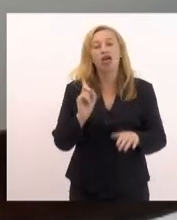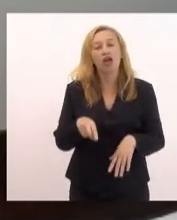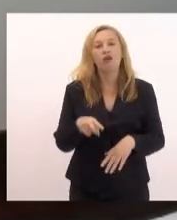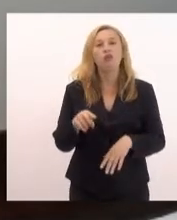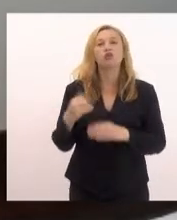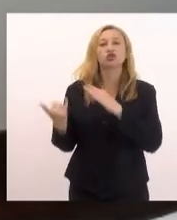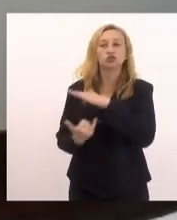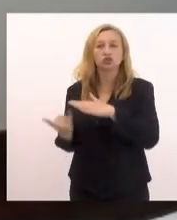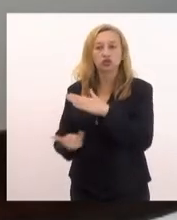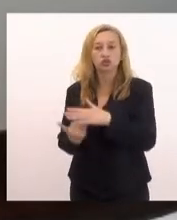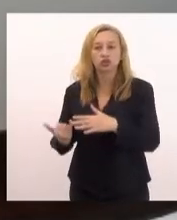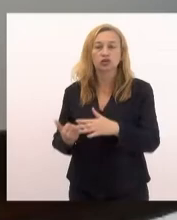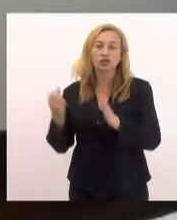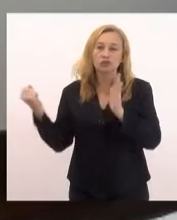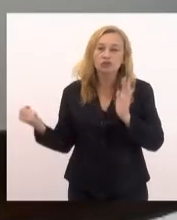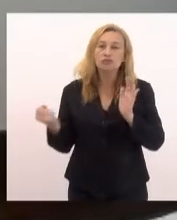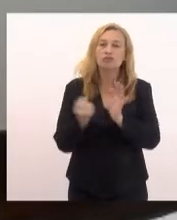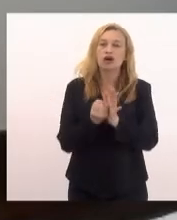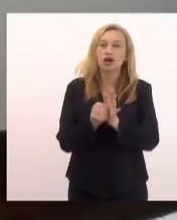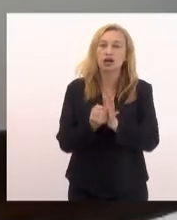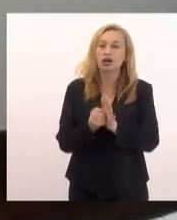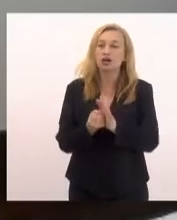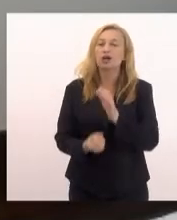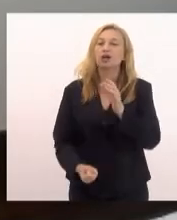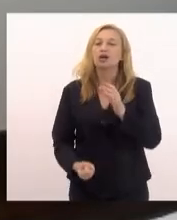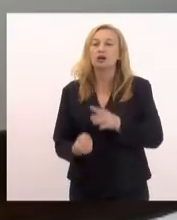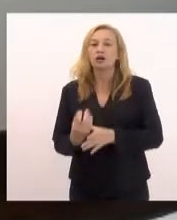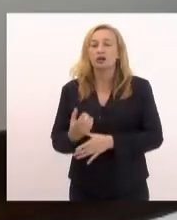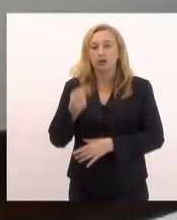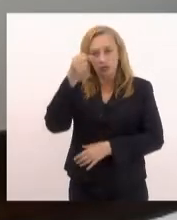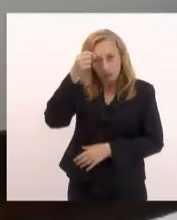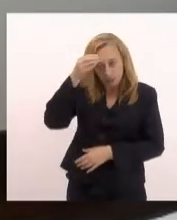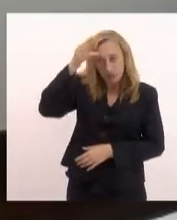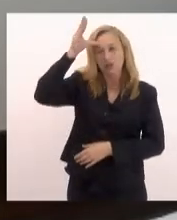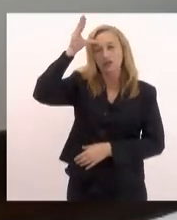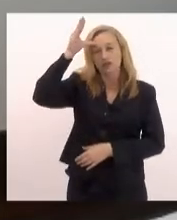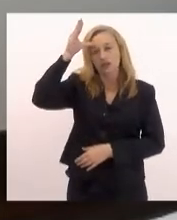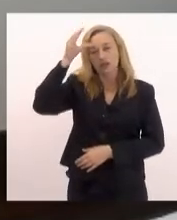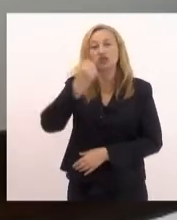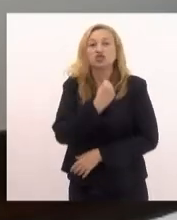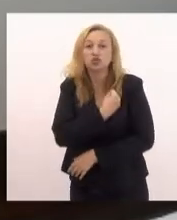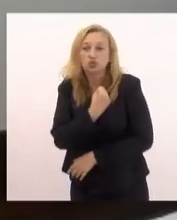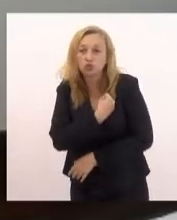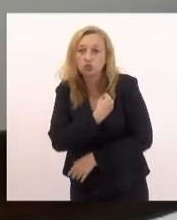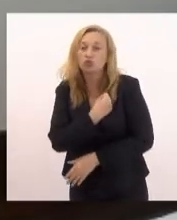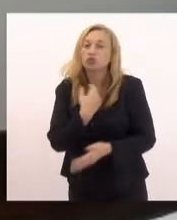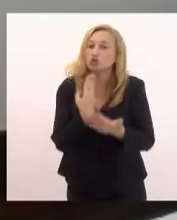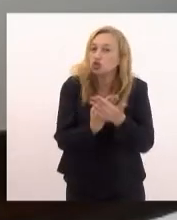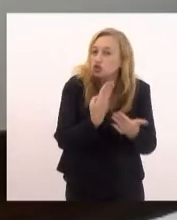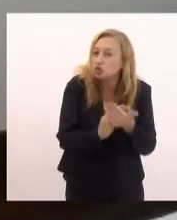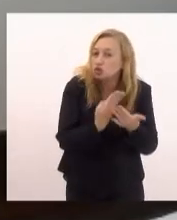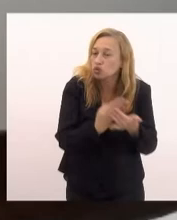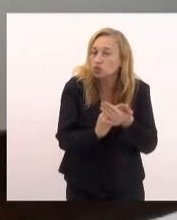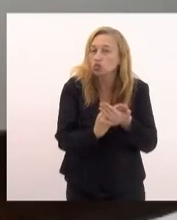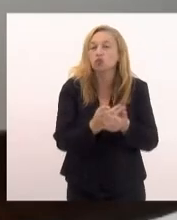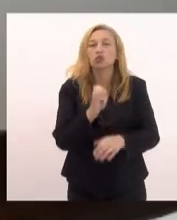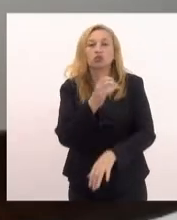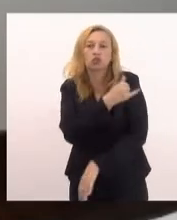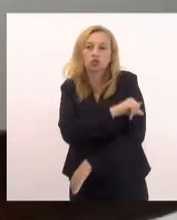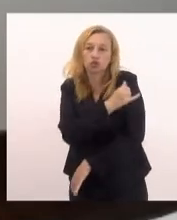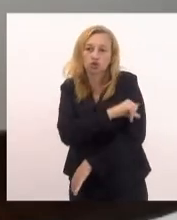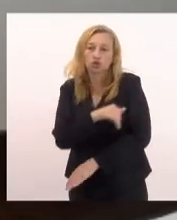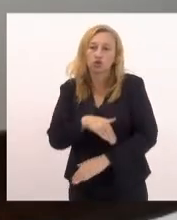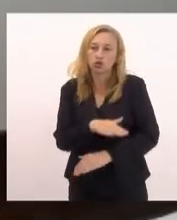instituição muito marcante para a produção de conhecimentos, de dados, de estatísticas, de estudos sobre o Rio de Janeiro e